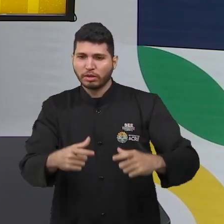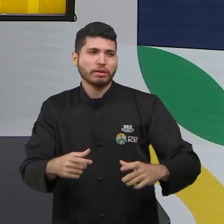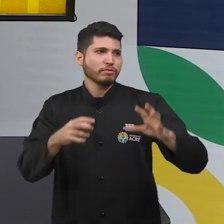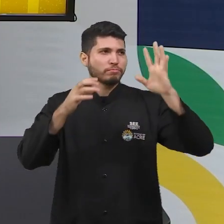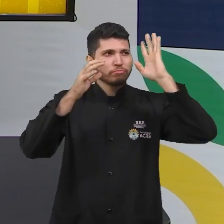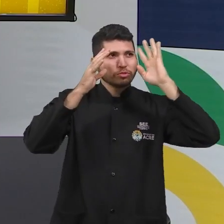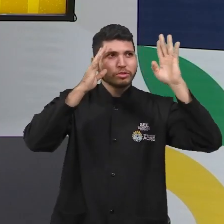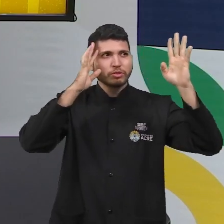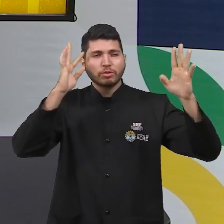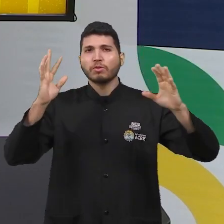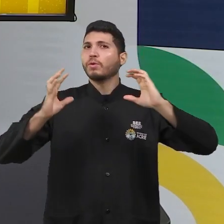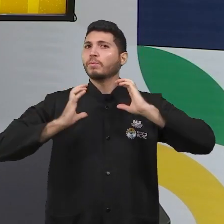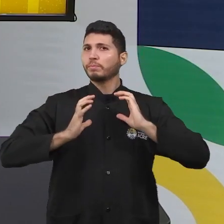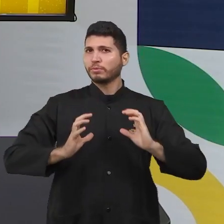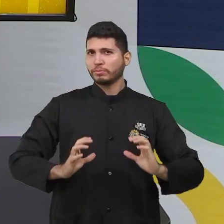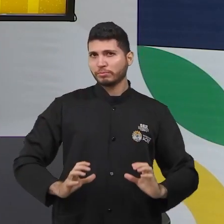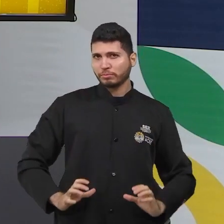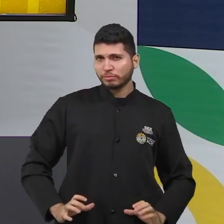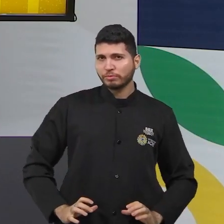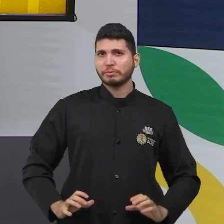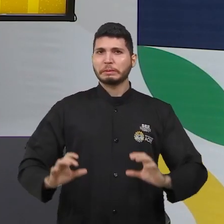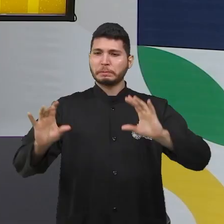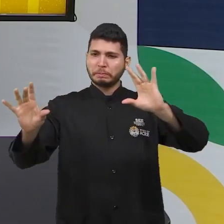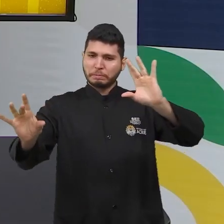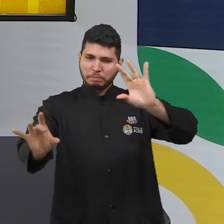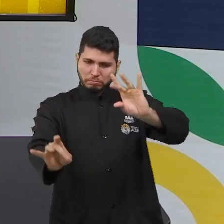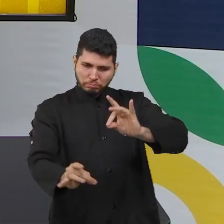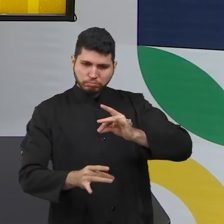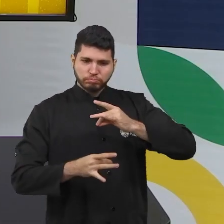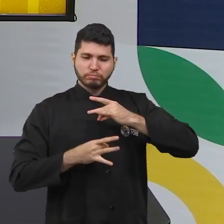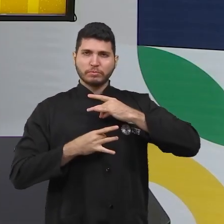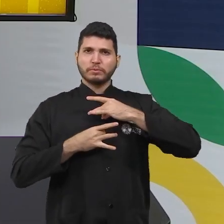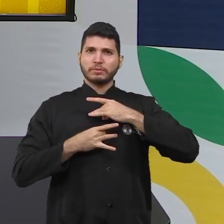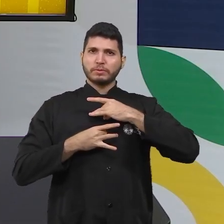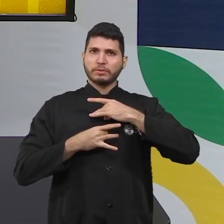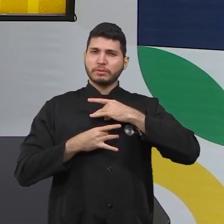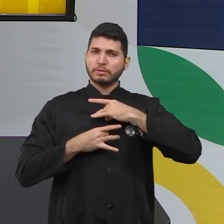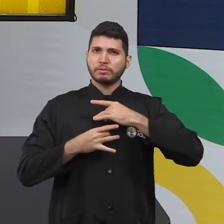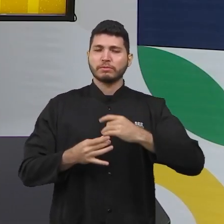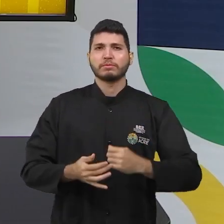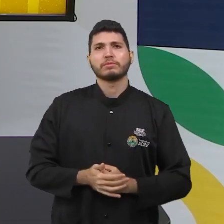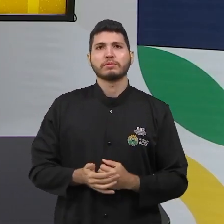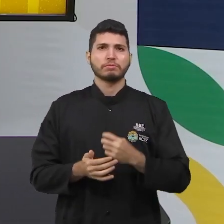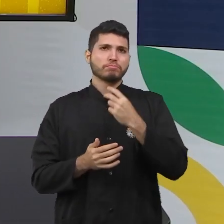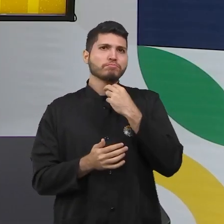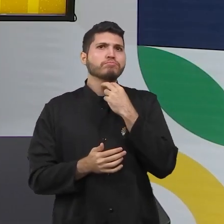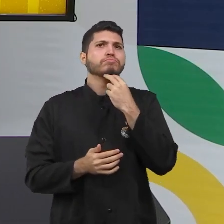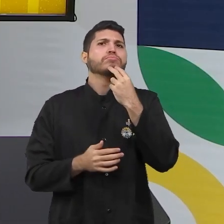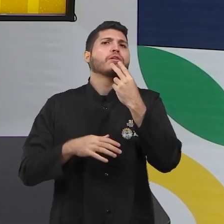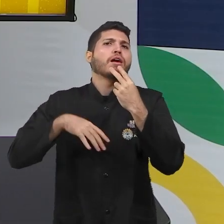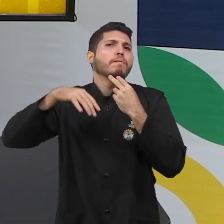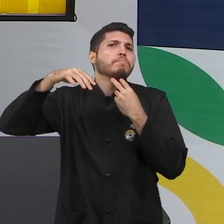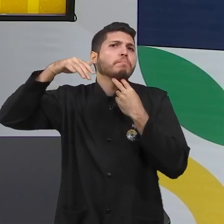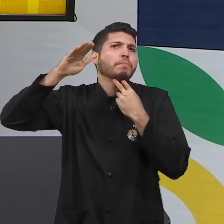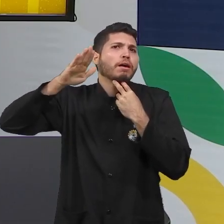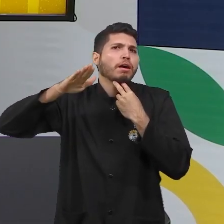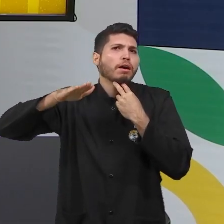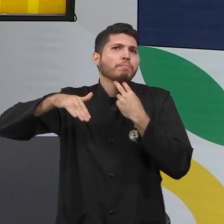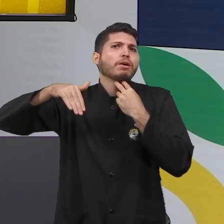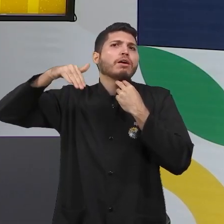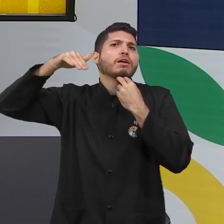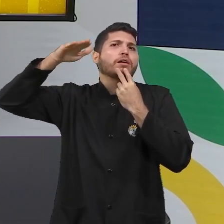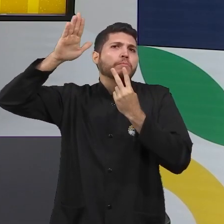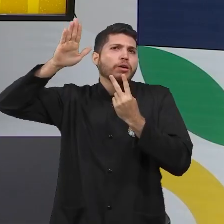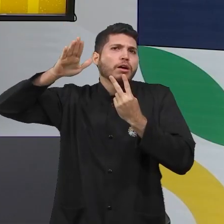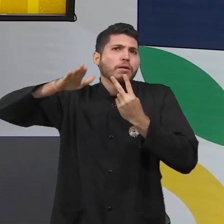eles se comportavam, só através, né, dessa encenação e das entonações, da narrativa e da voz